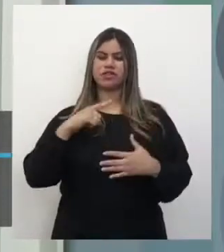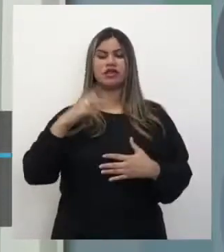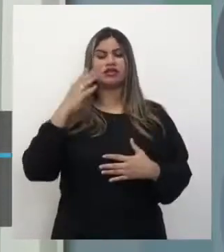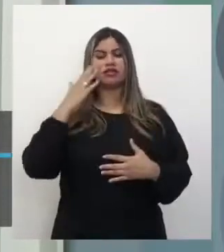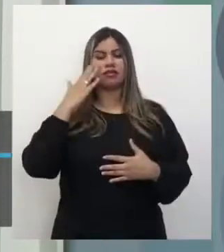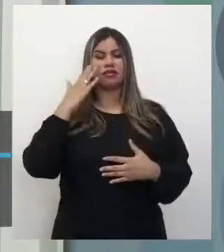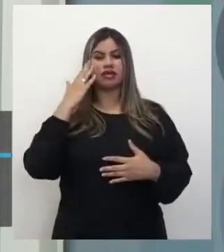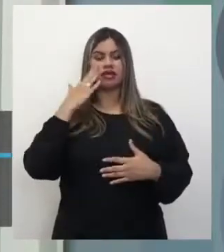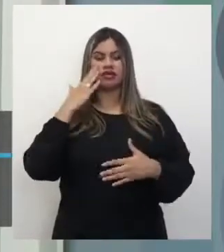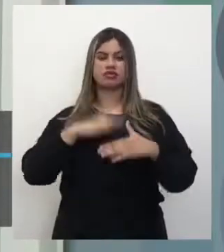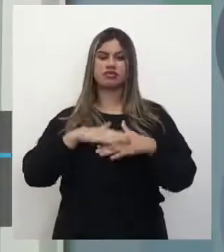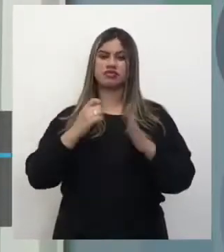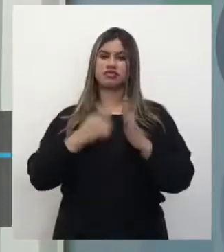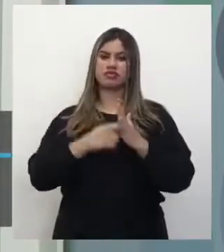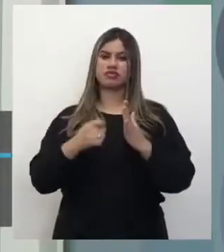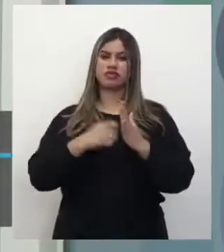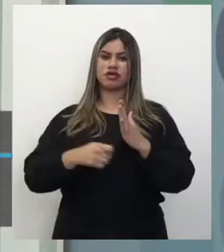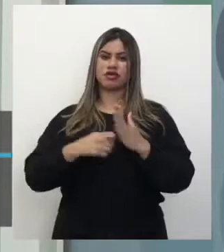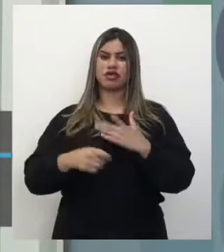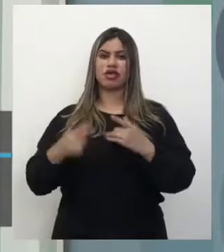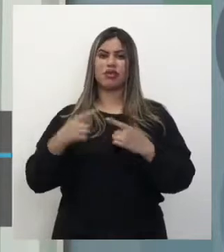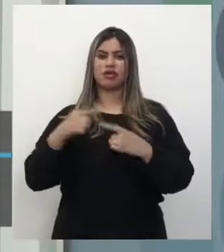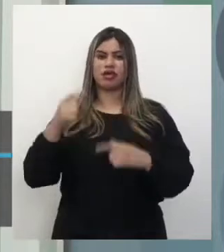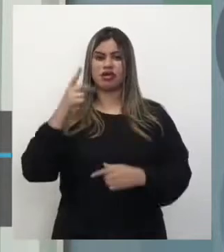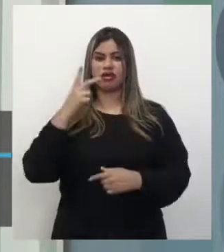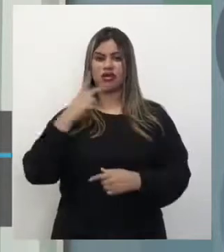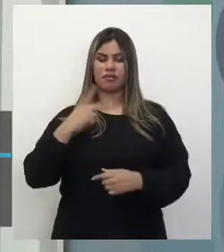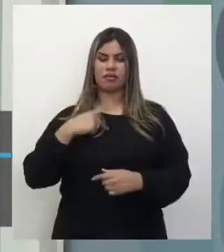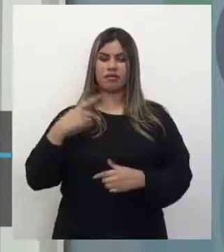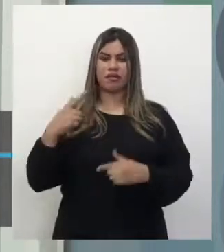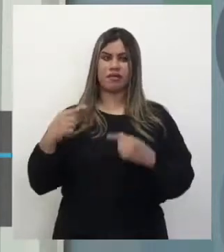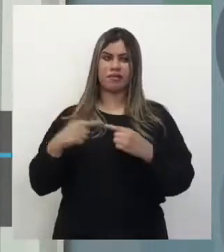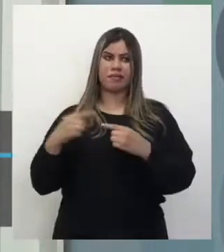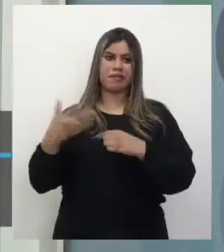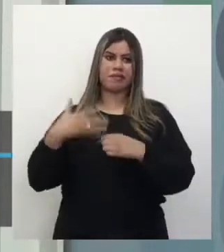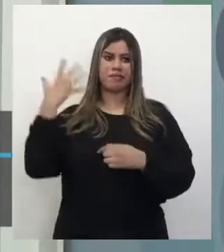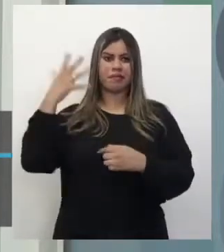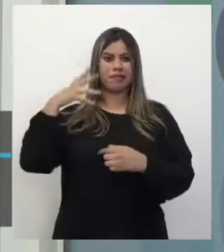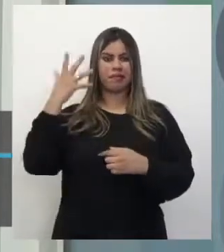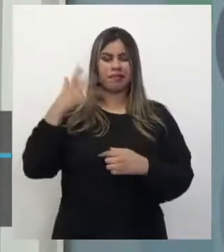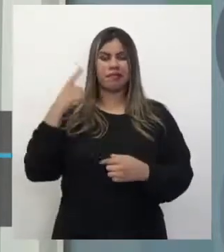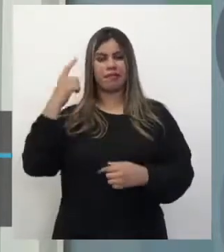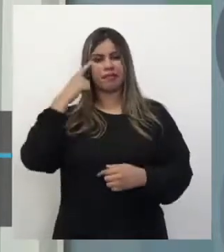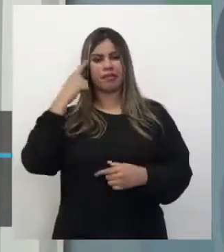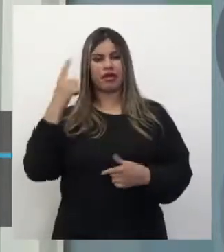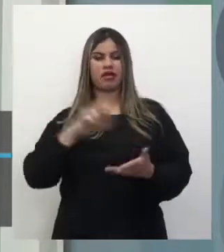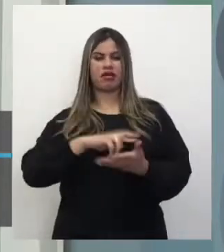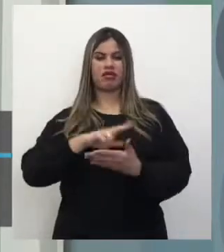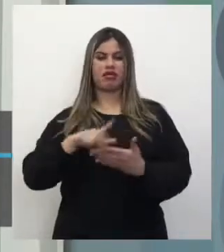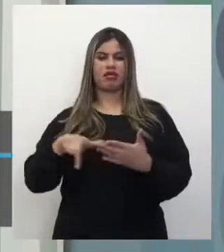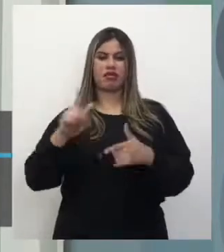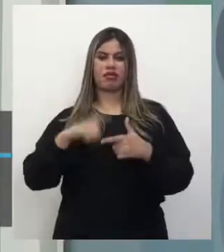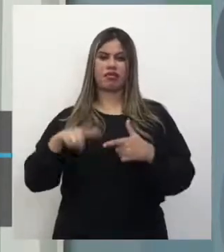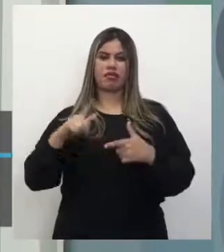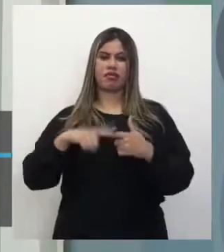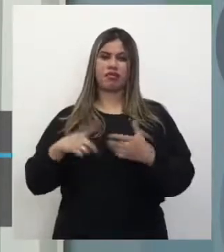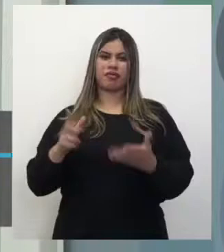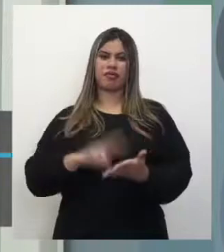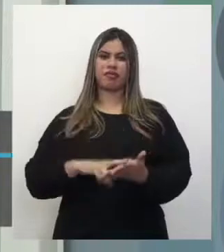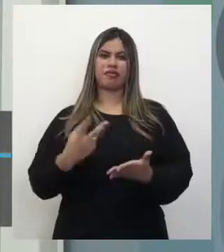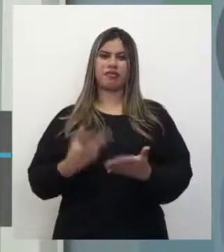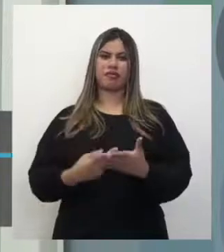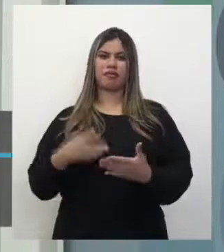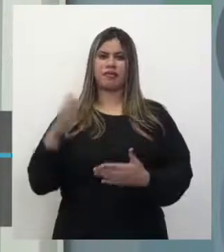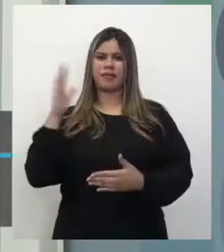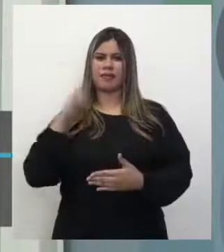é um autor que traz essa ideia do eu como algo construído num discurso, né? Pensar em conflitos de interpretação, o mal como